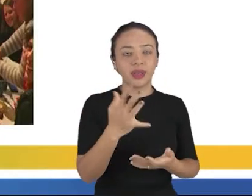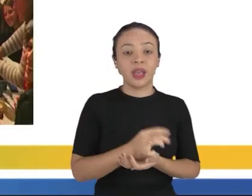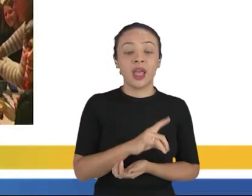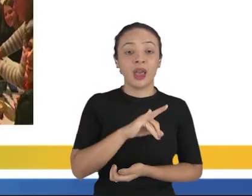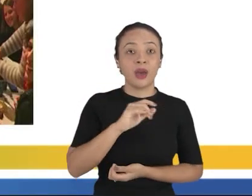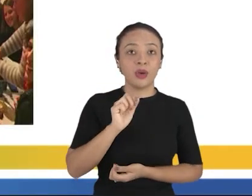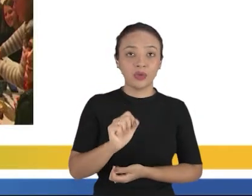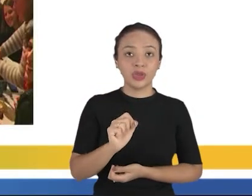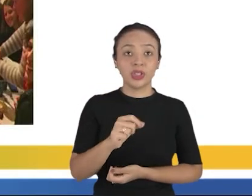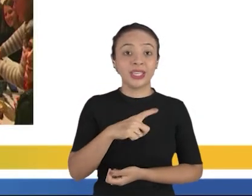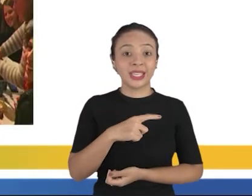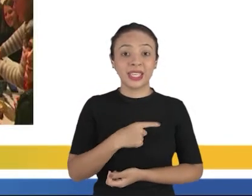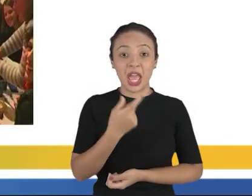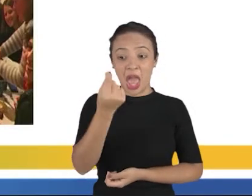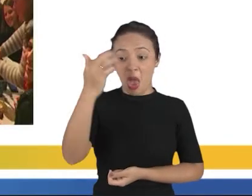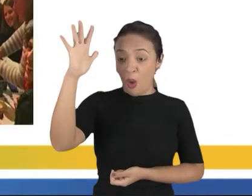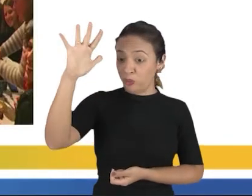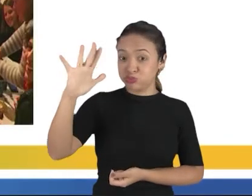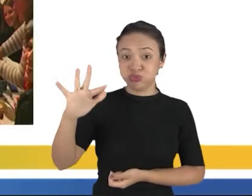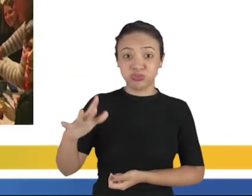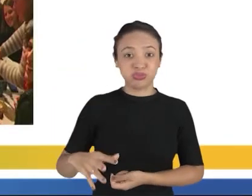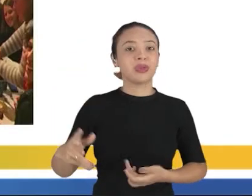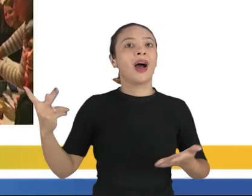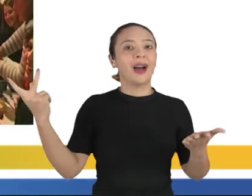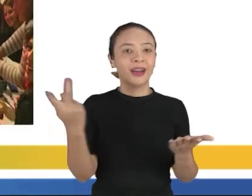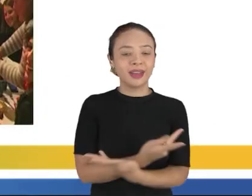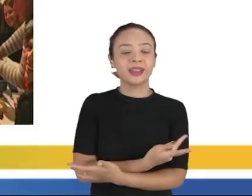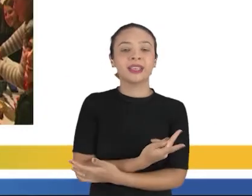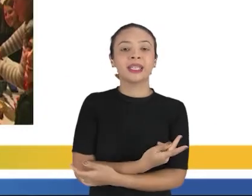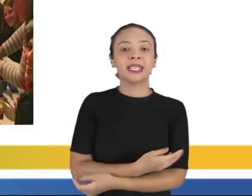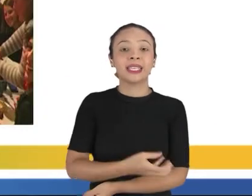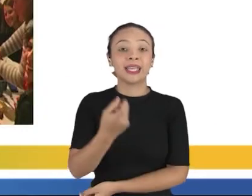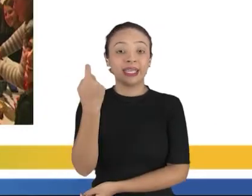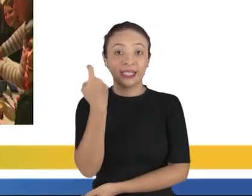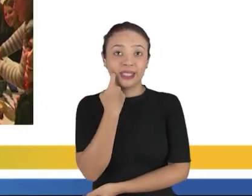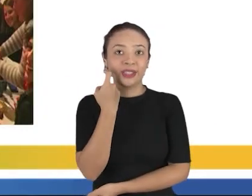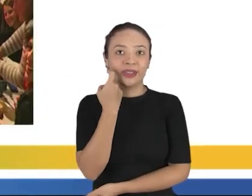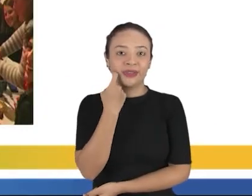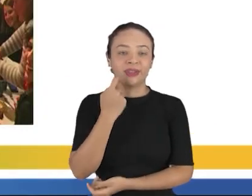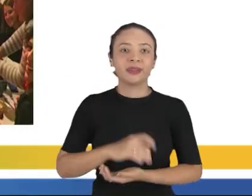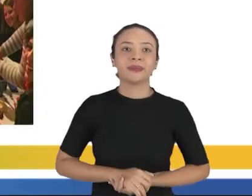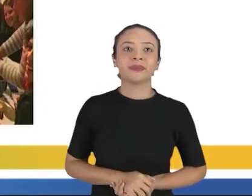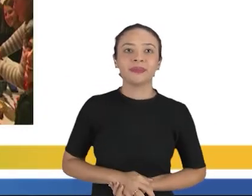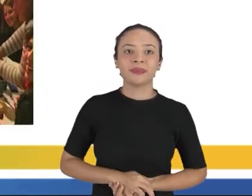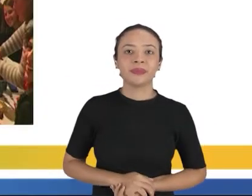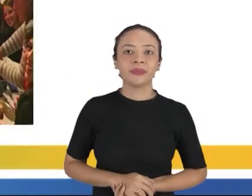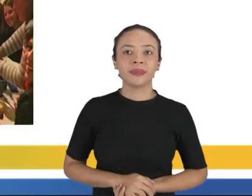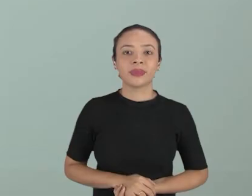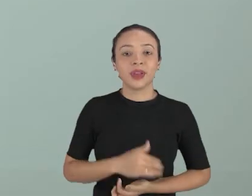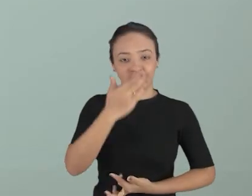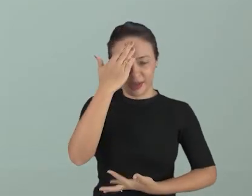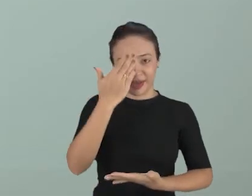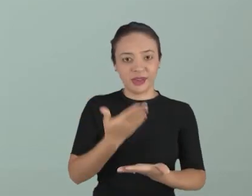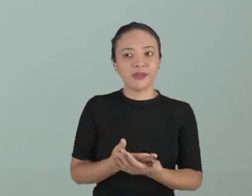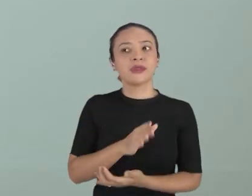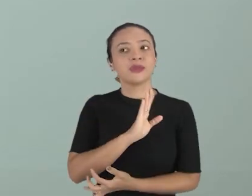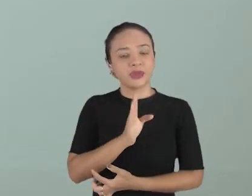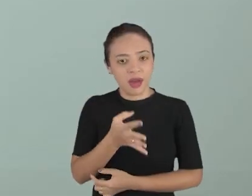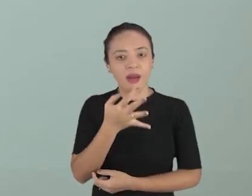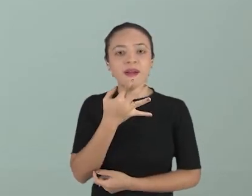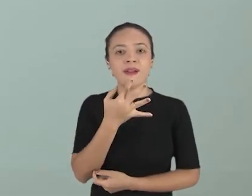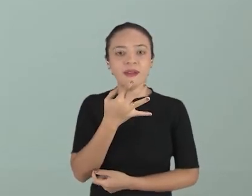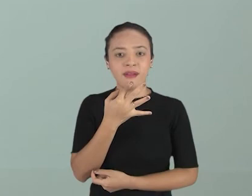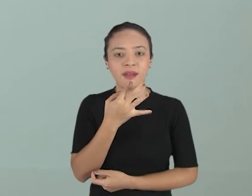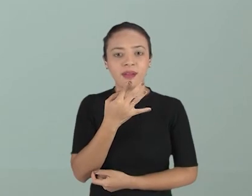promoção Black Friday acontece na sexta-feira, logo após o dia do peru. Acredito que vocês já tenham ouvido